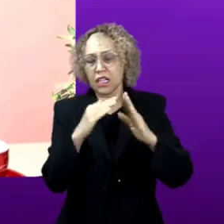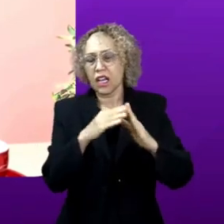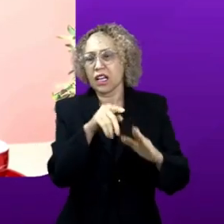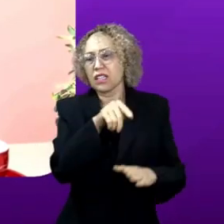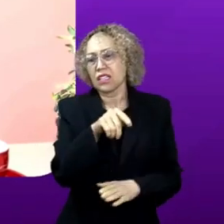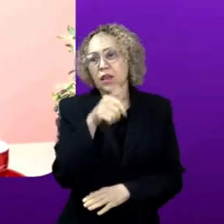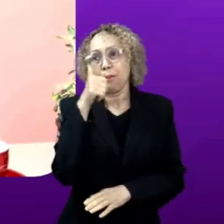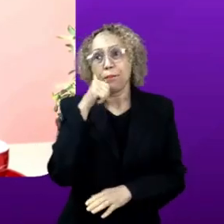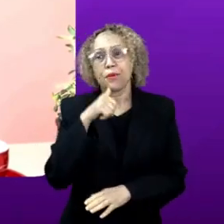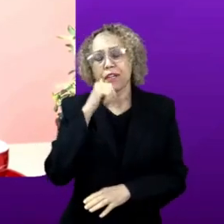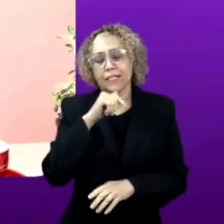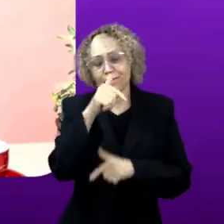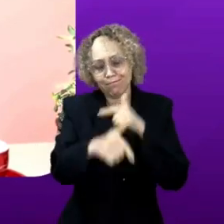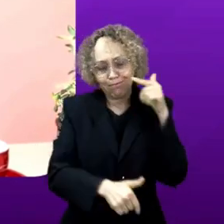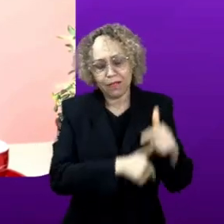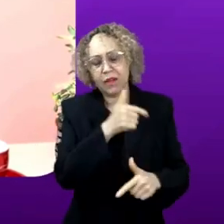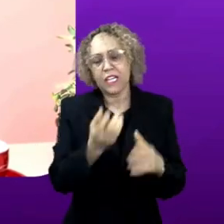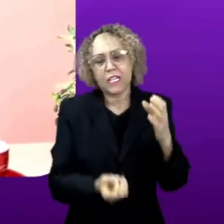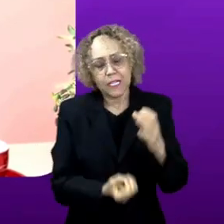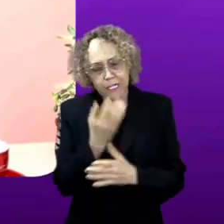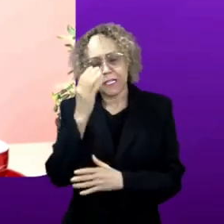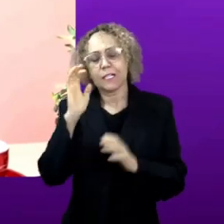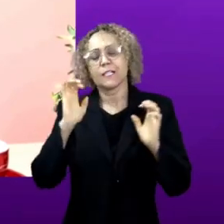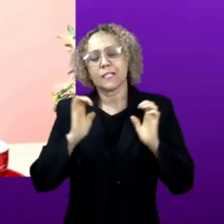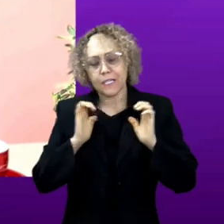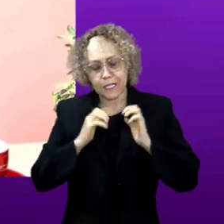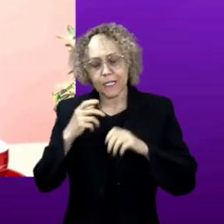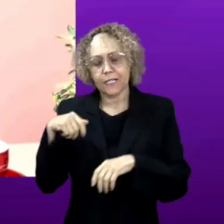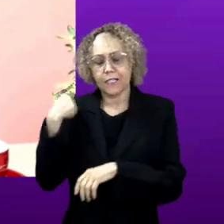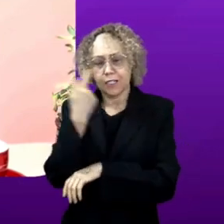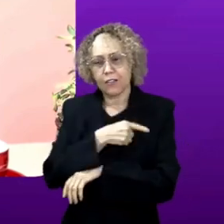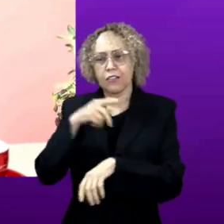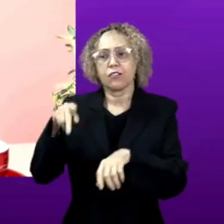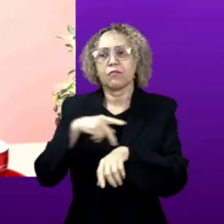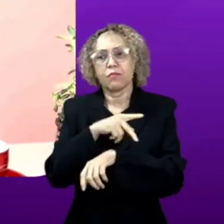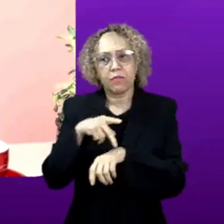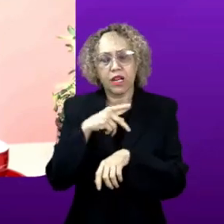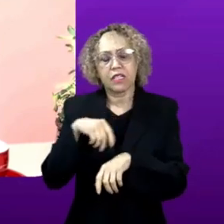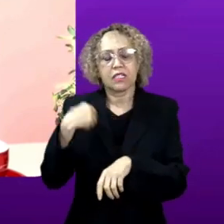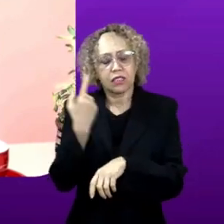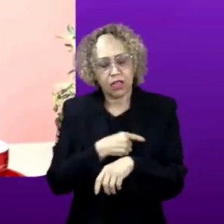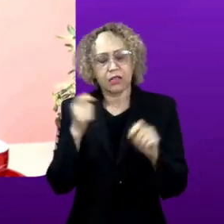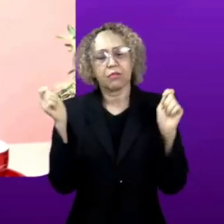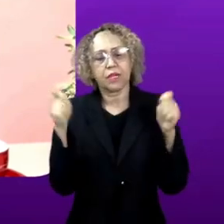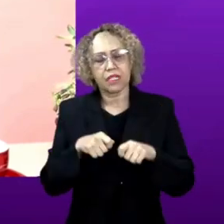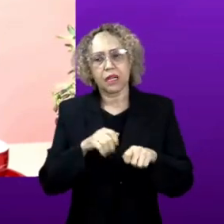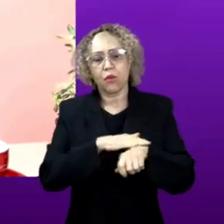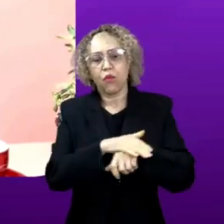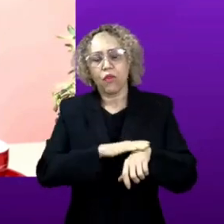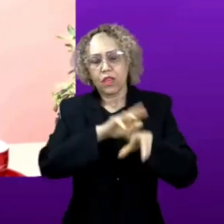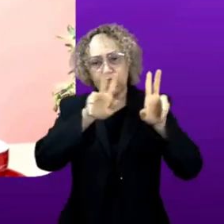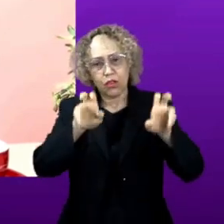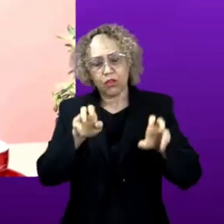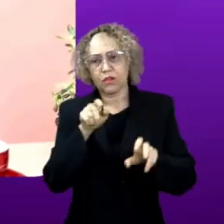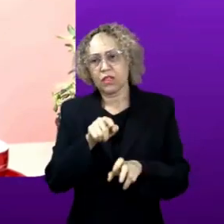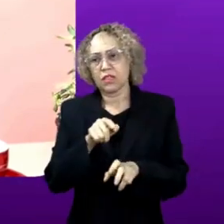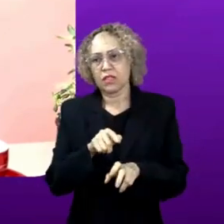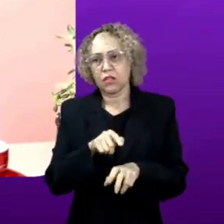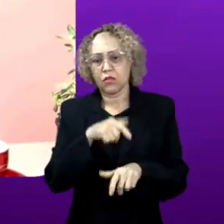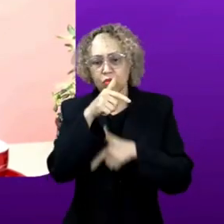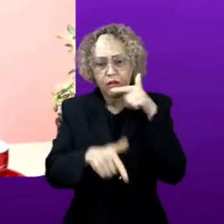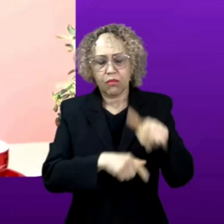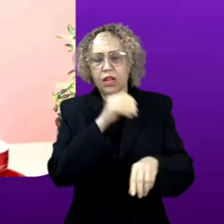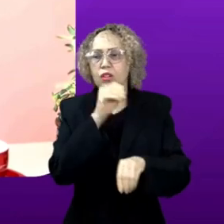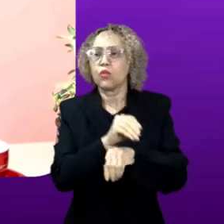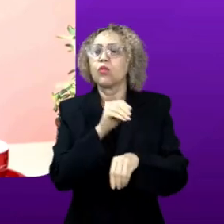ele gera riqueza no nosso país e nós precisamos falar sobre isso. Porque o trabalho do cuidado,